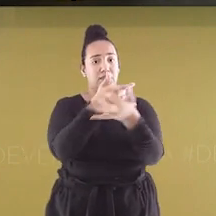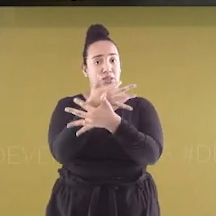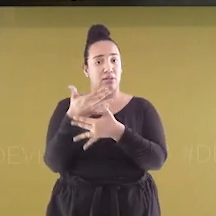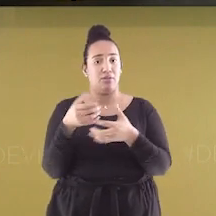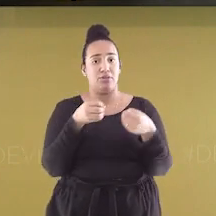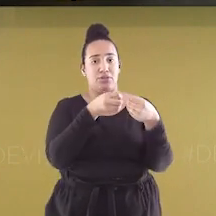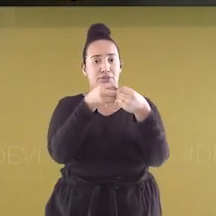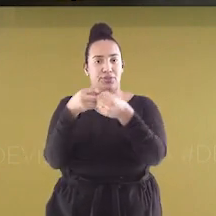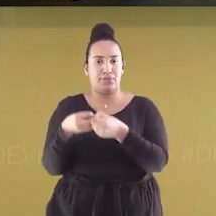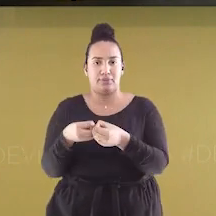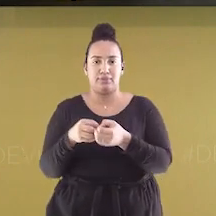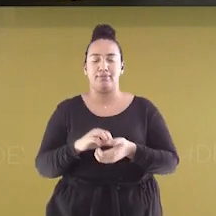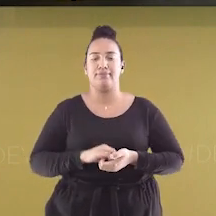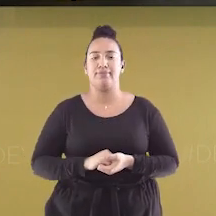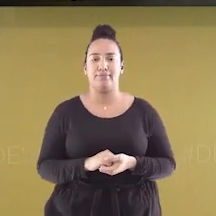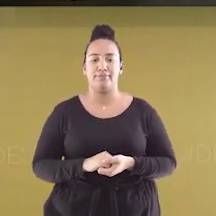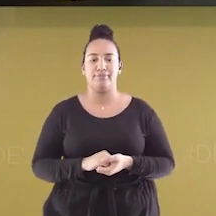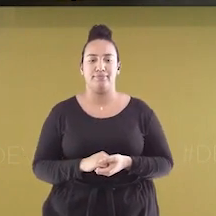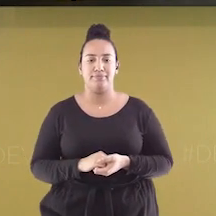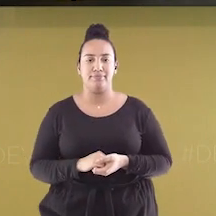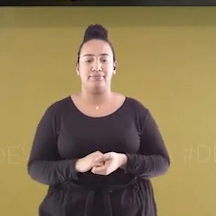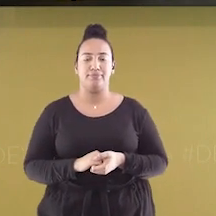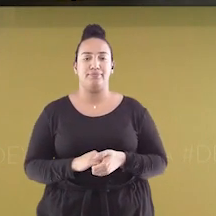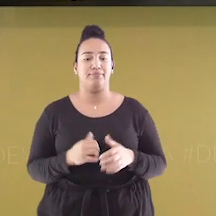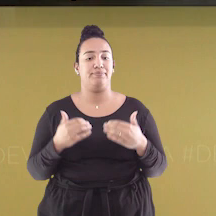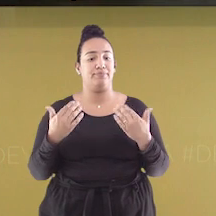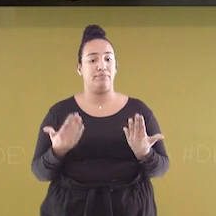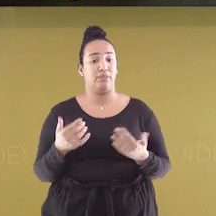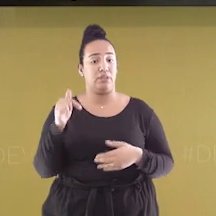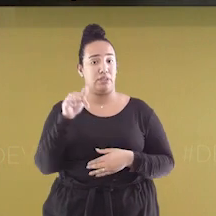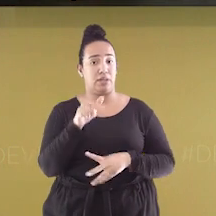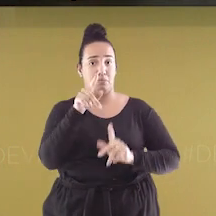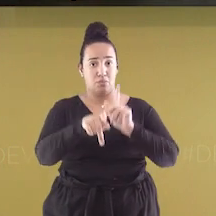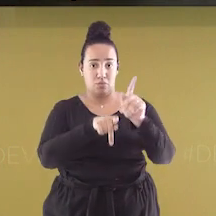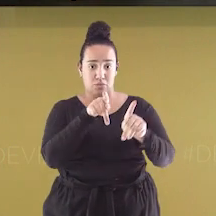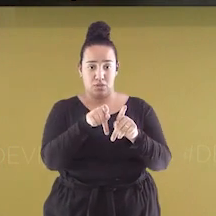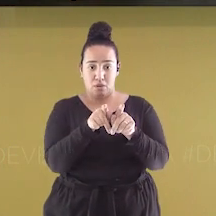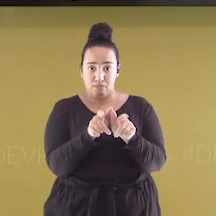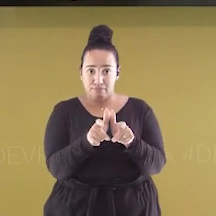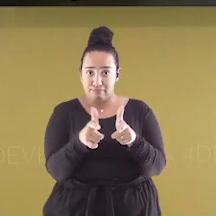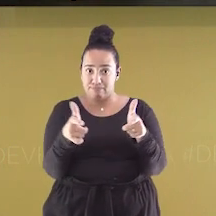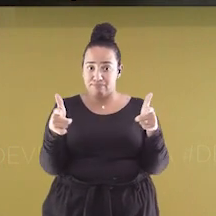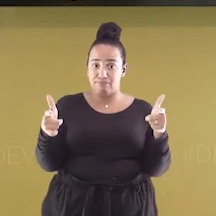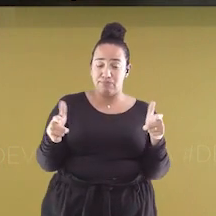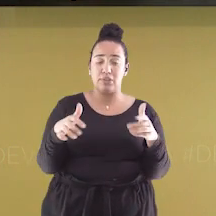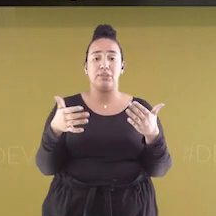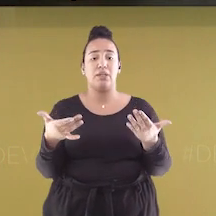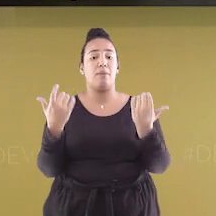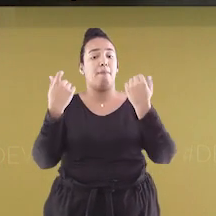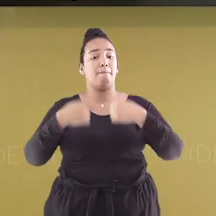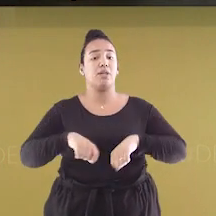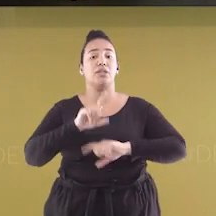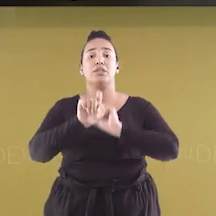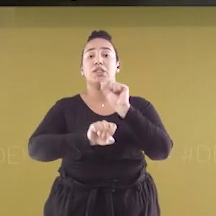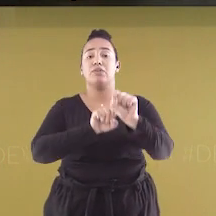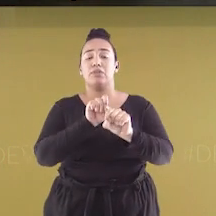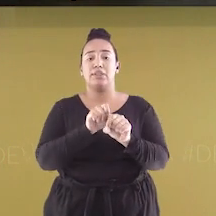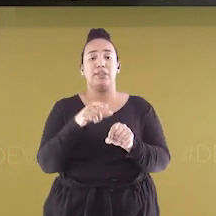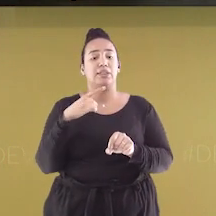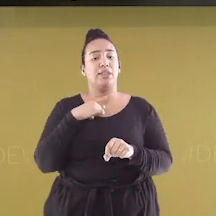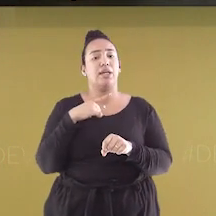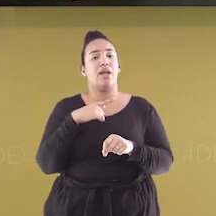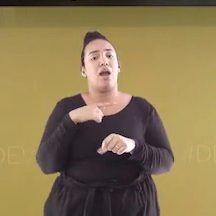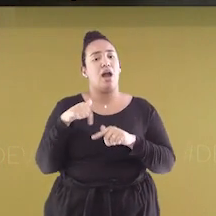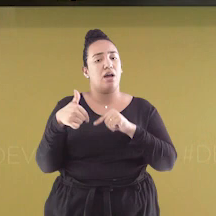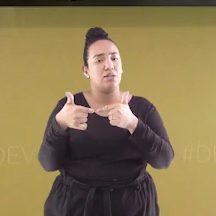redor. Com o crescimento cada vez maior da população, eram necessários serviços básicos